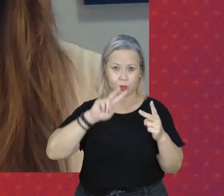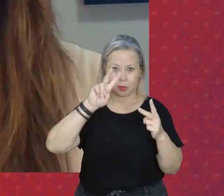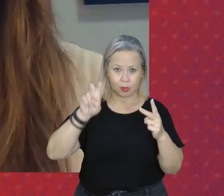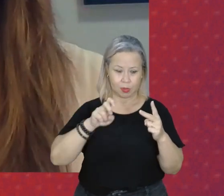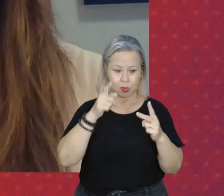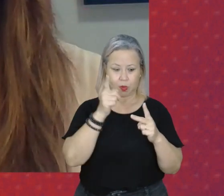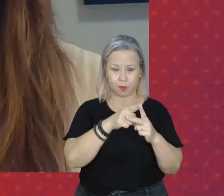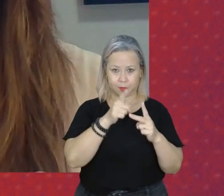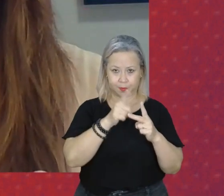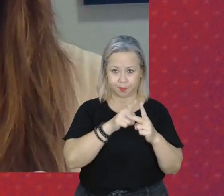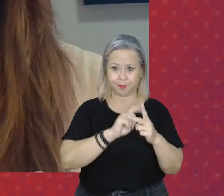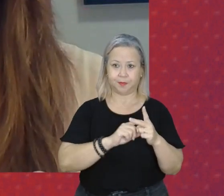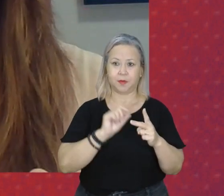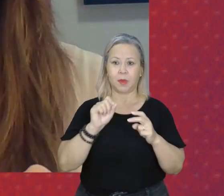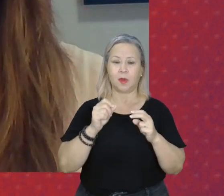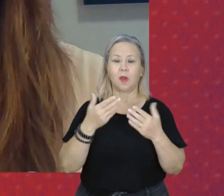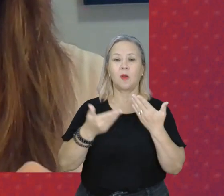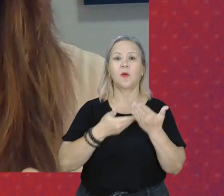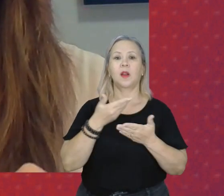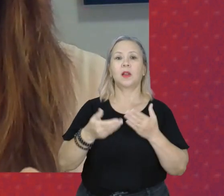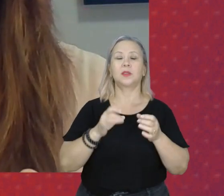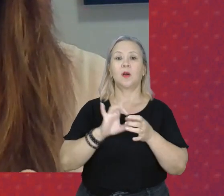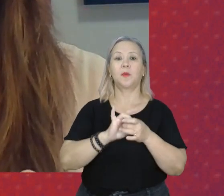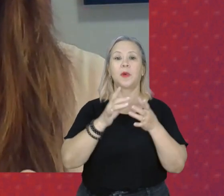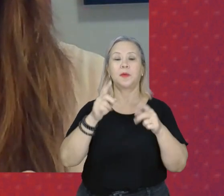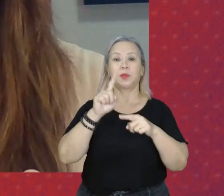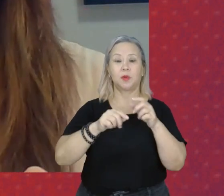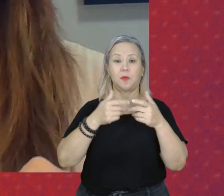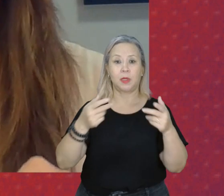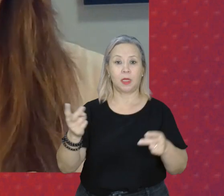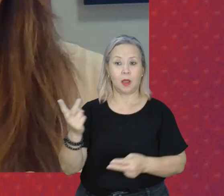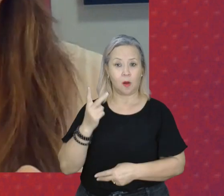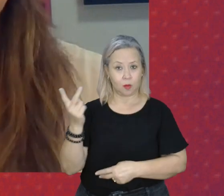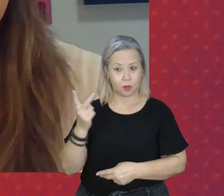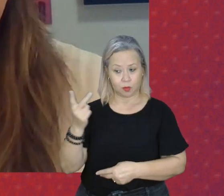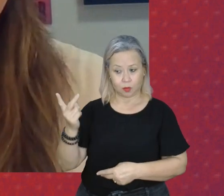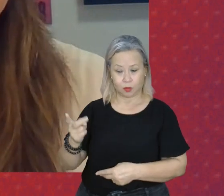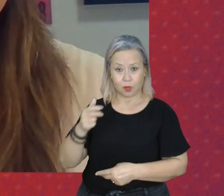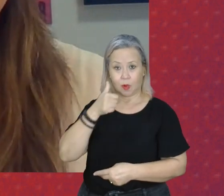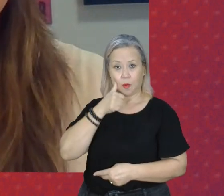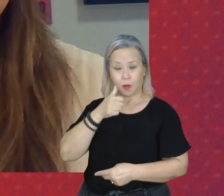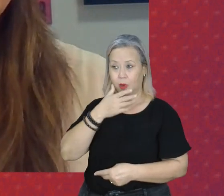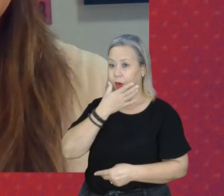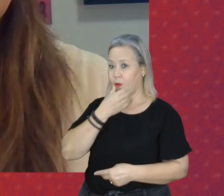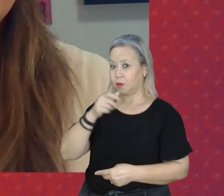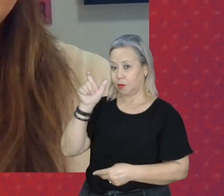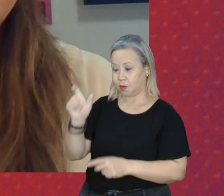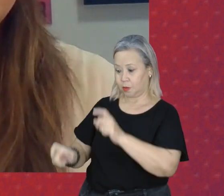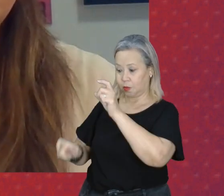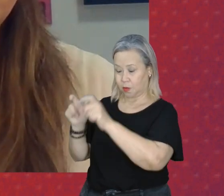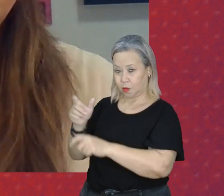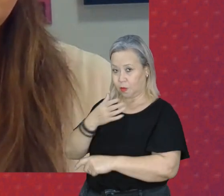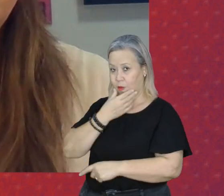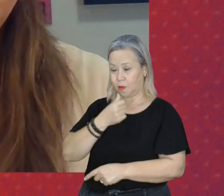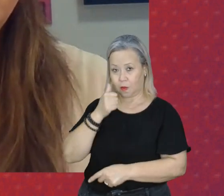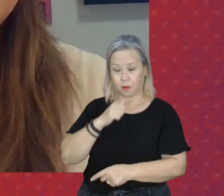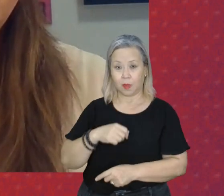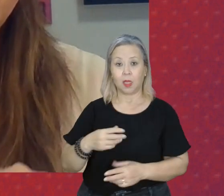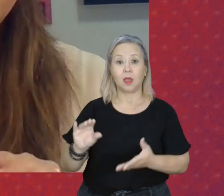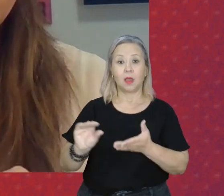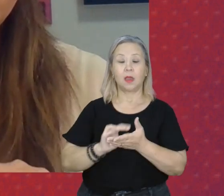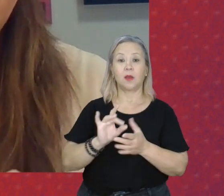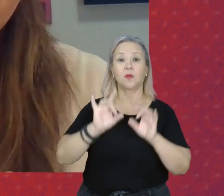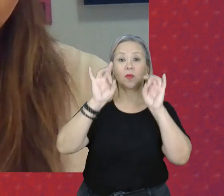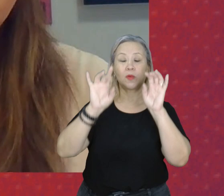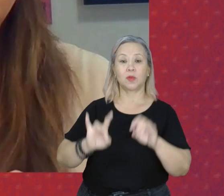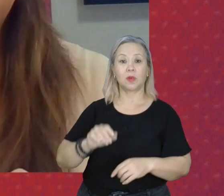Um é com relação a permitir material de dobrada de mulheres com homens, e esse recurso que seria exclusivamente para mulheres